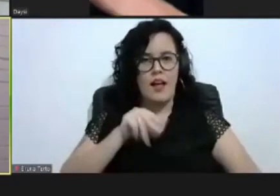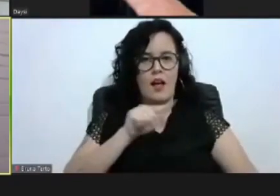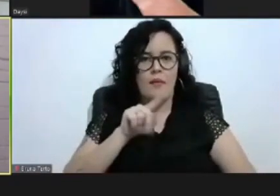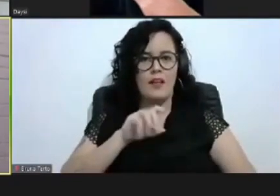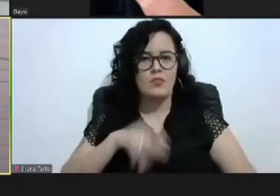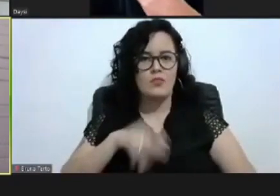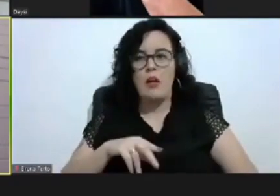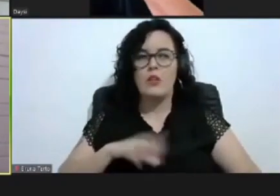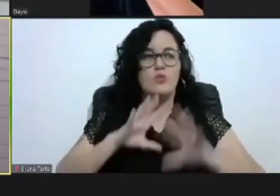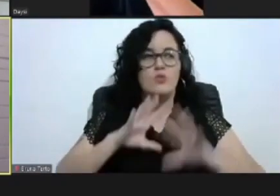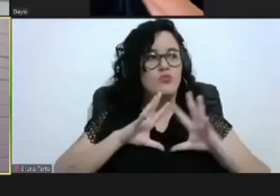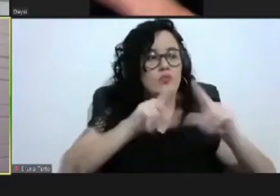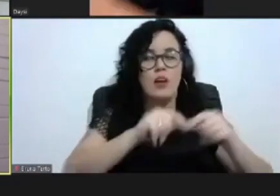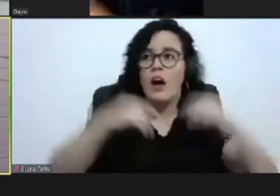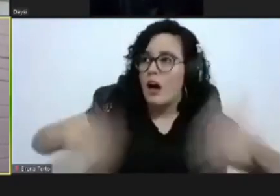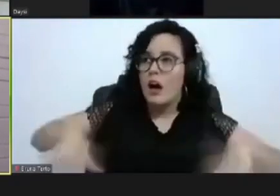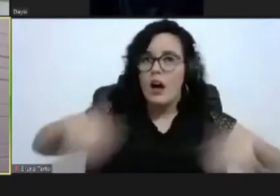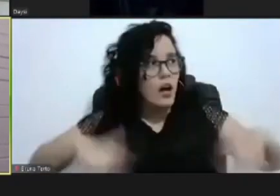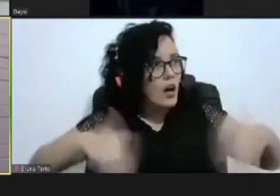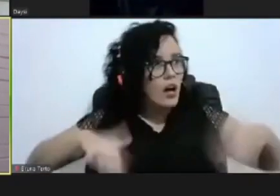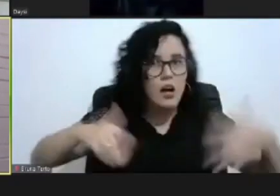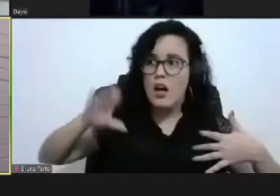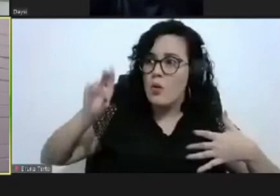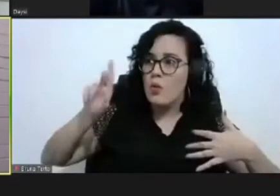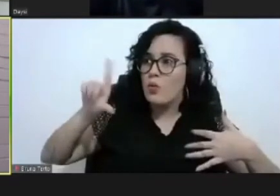negócio. Então, isso que ela pede hoje de